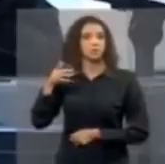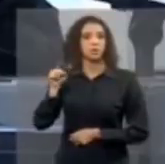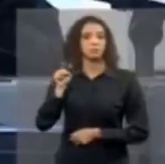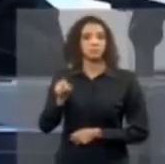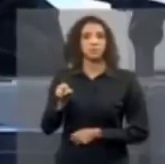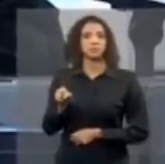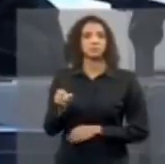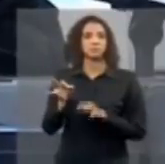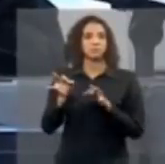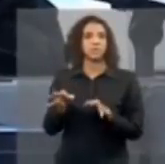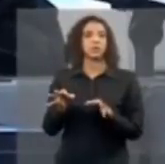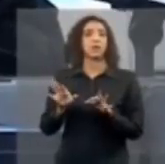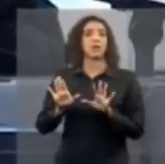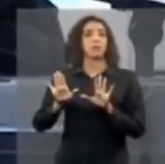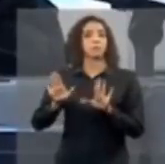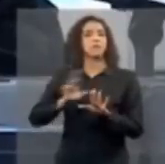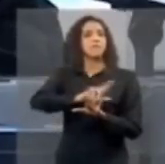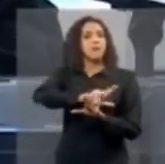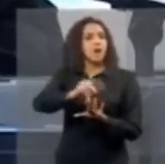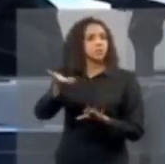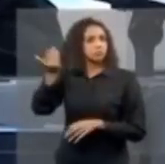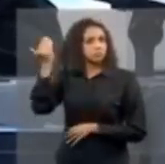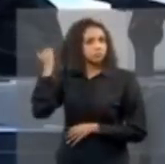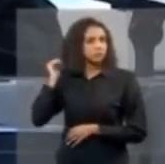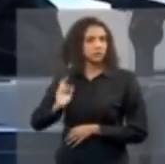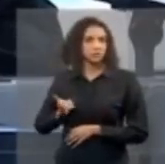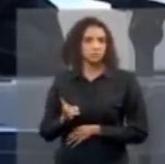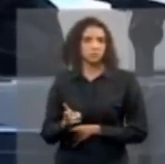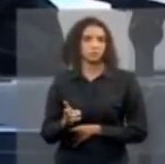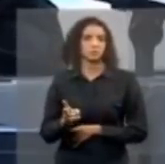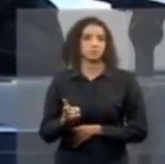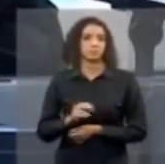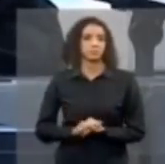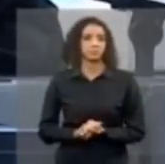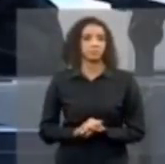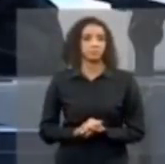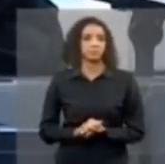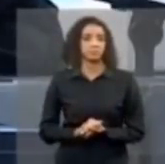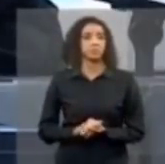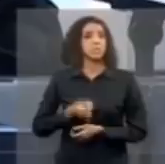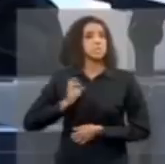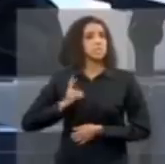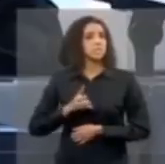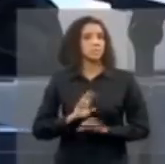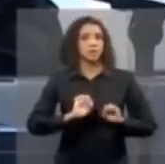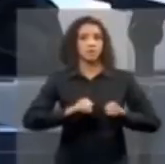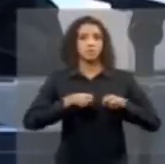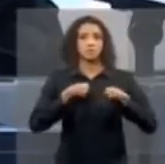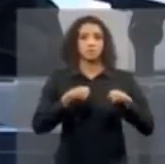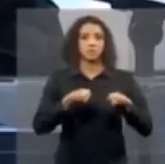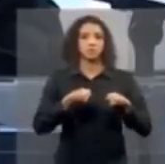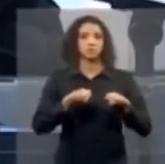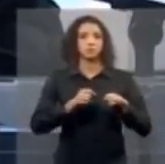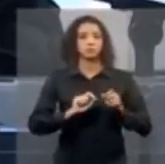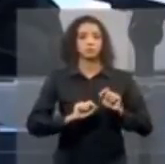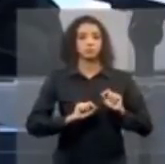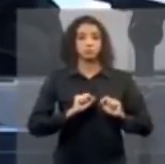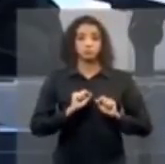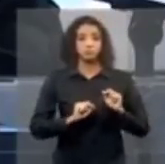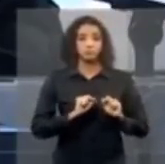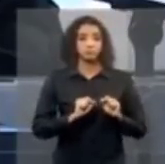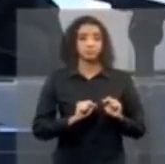absolutamente inequívoca por diversas ocasiões, reiterando, abre aspas, sua posição em defesa da